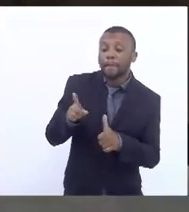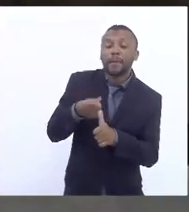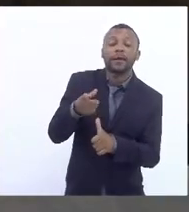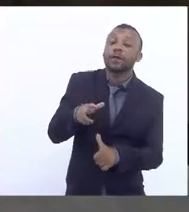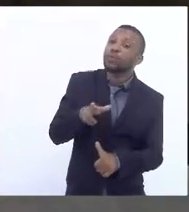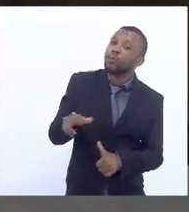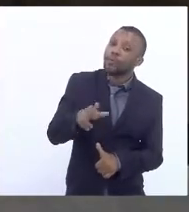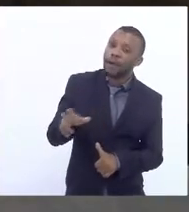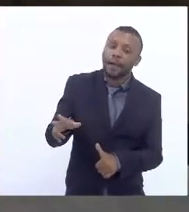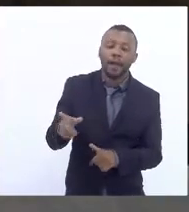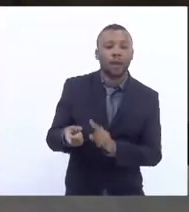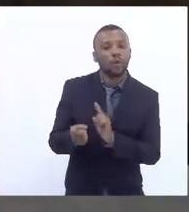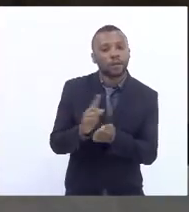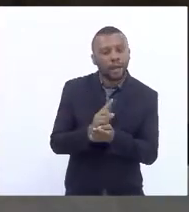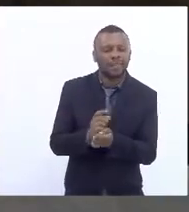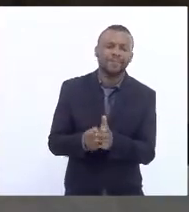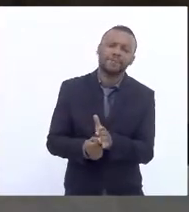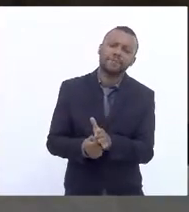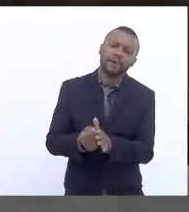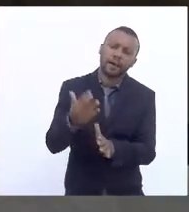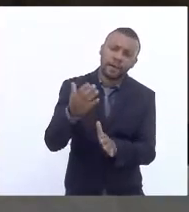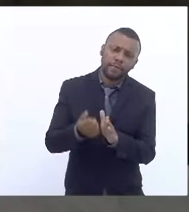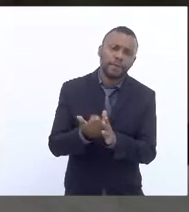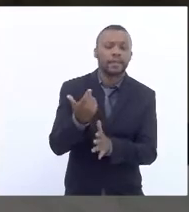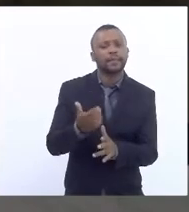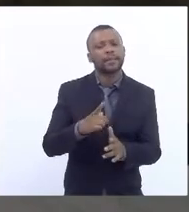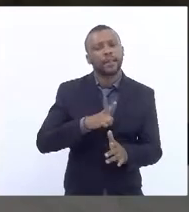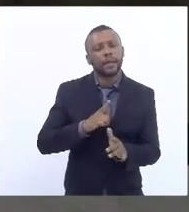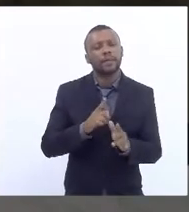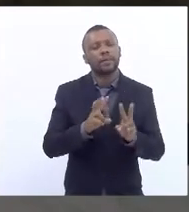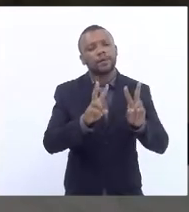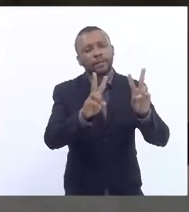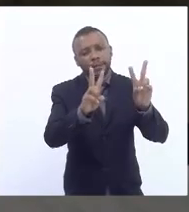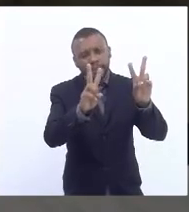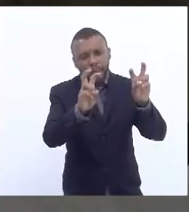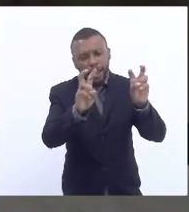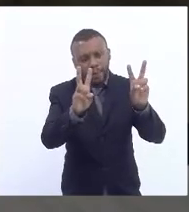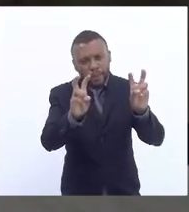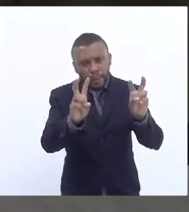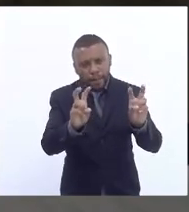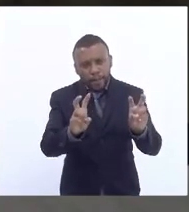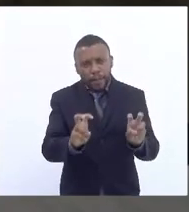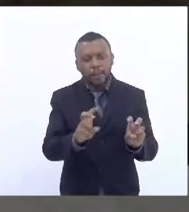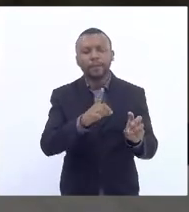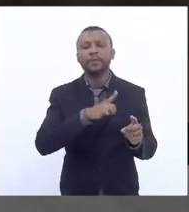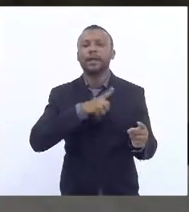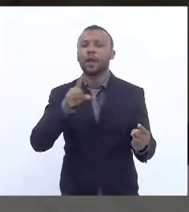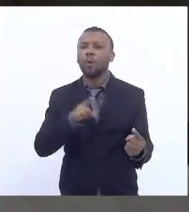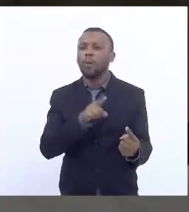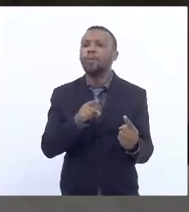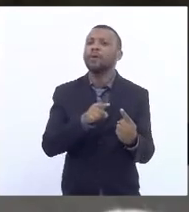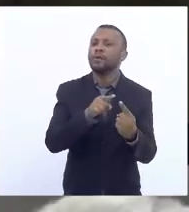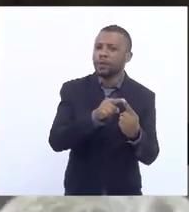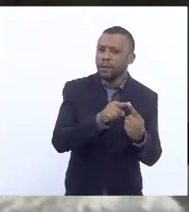muitas e muitas vezes tem tratado de temas que alcançam